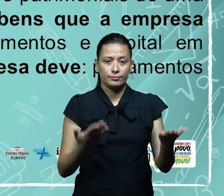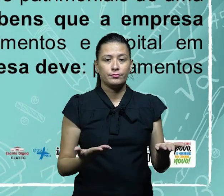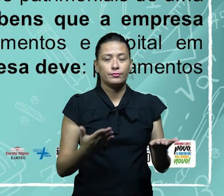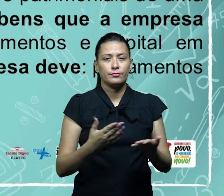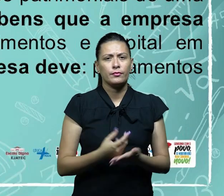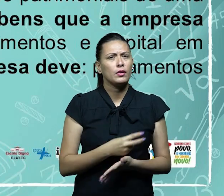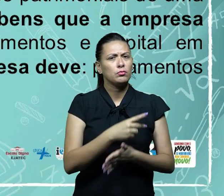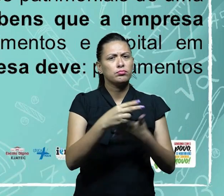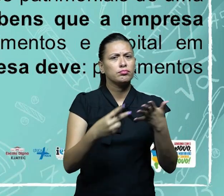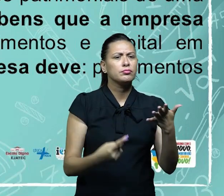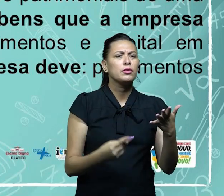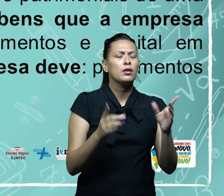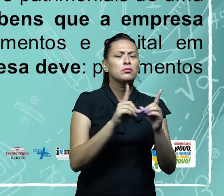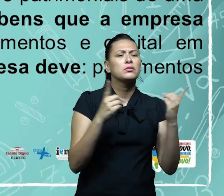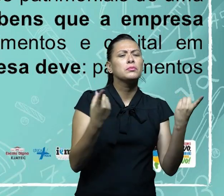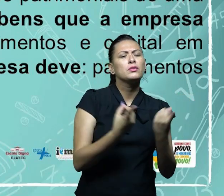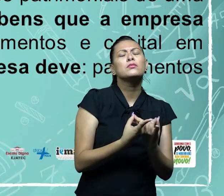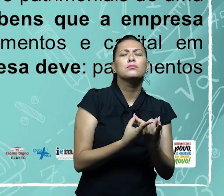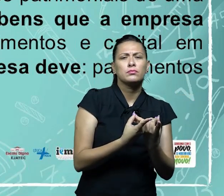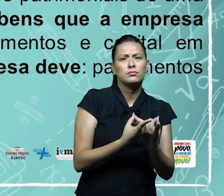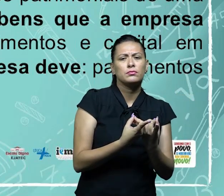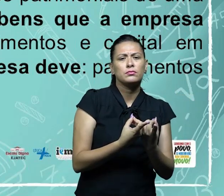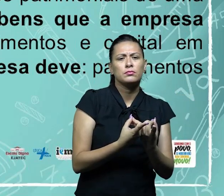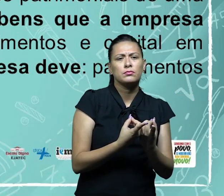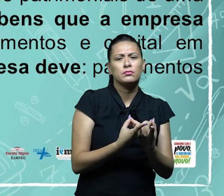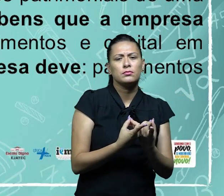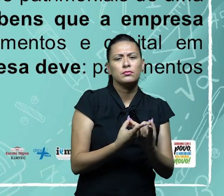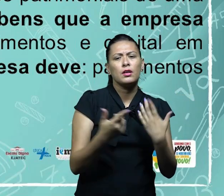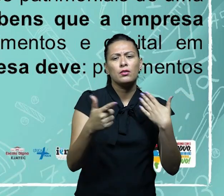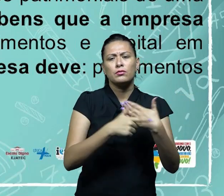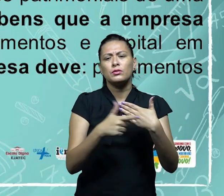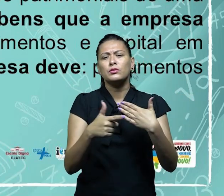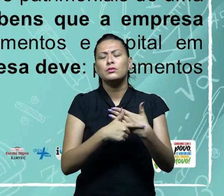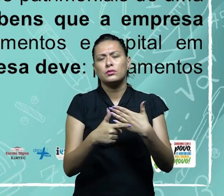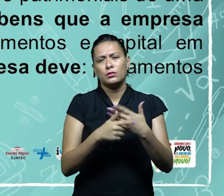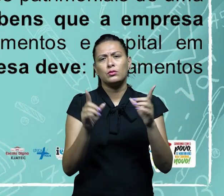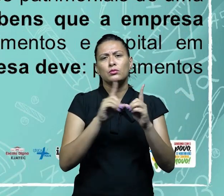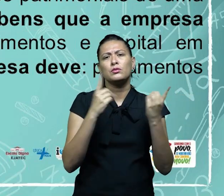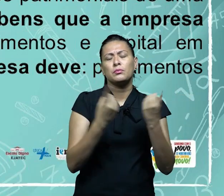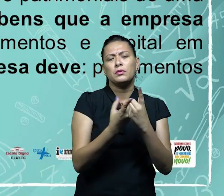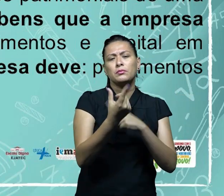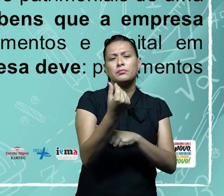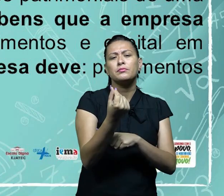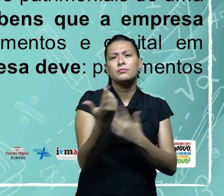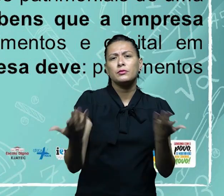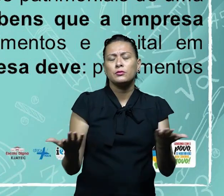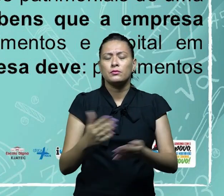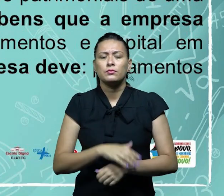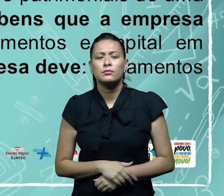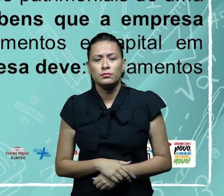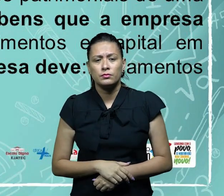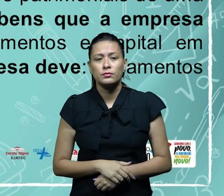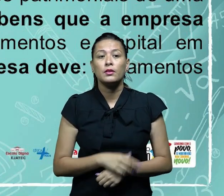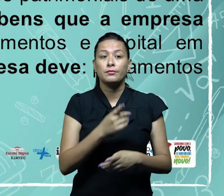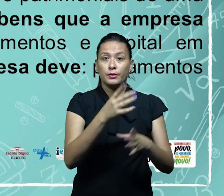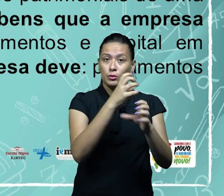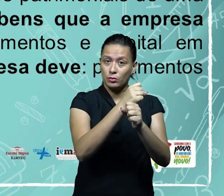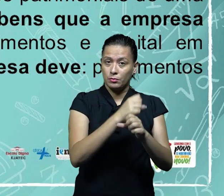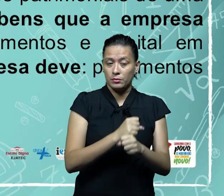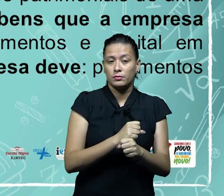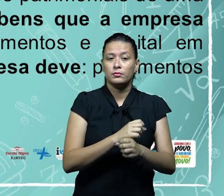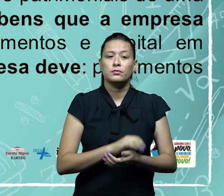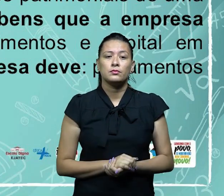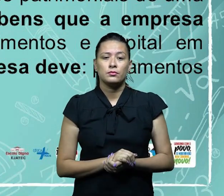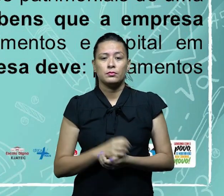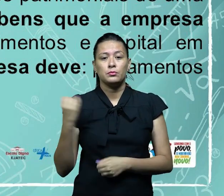aqui, ó? Quais são as funções do departamento financeiro? Vamos ver o primeiro, ó. Contabilidade. Vamos lá. De grande importância